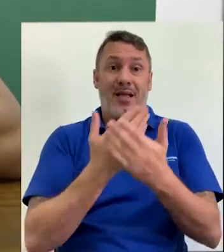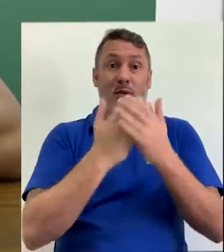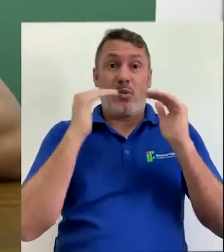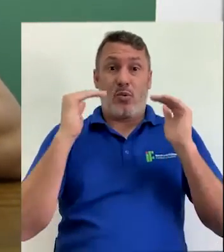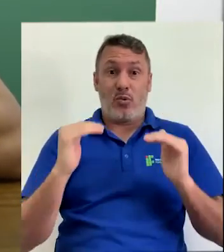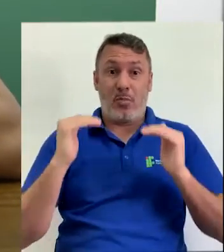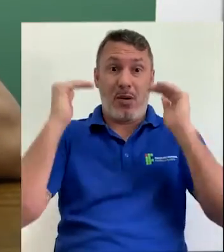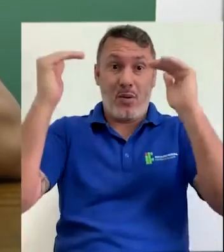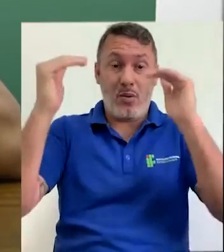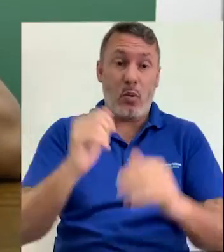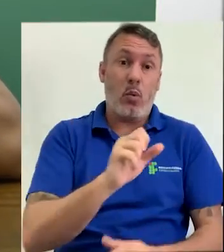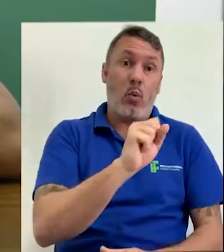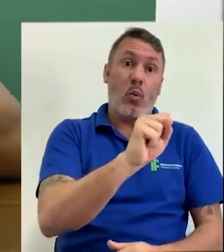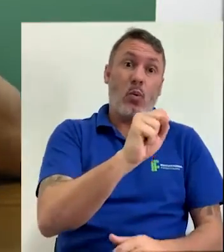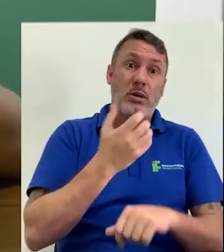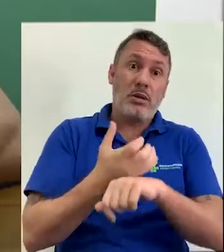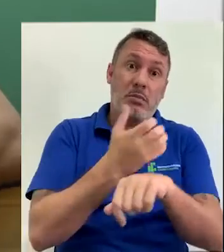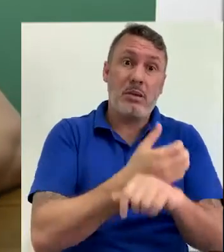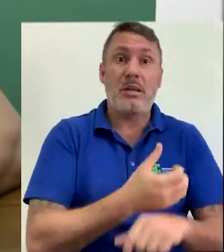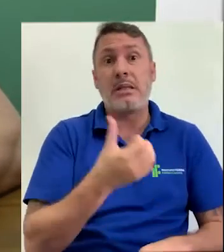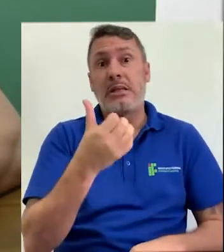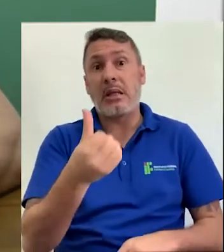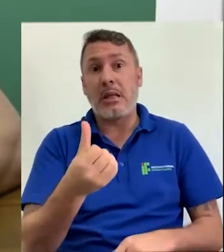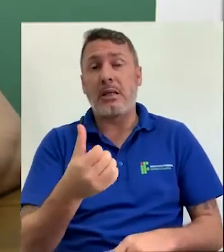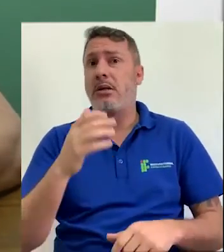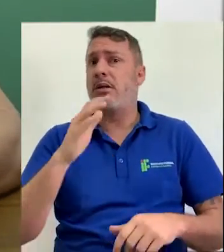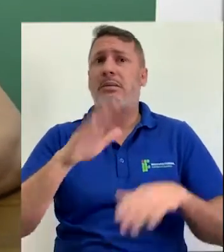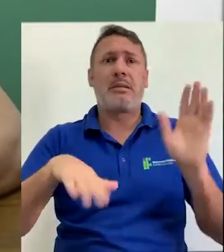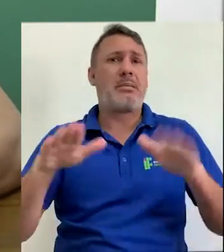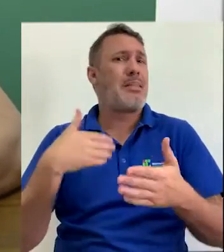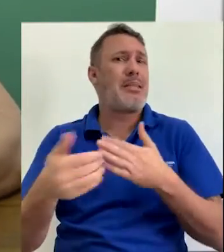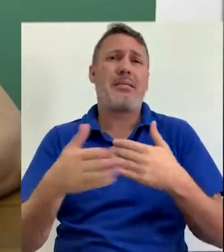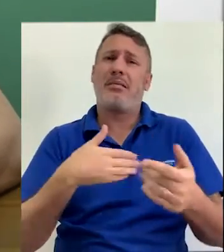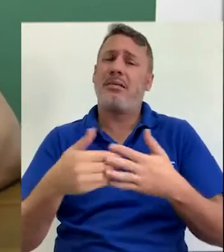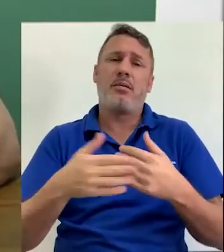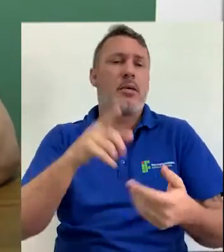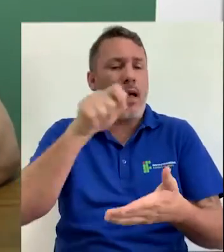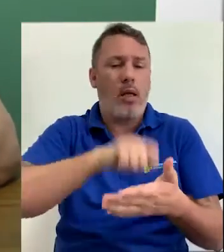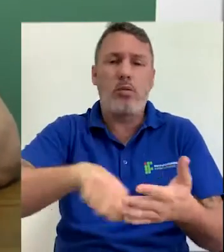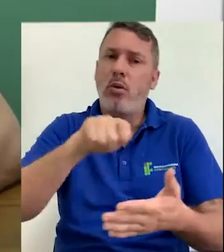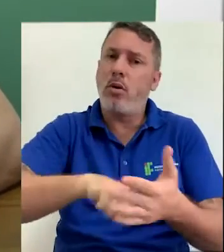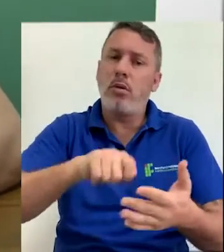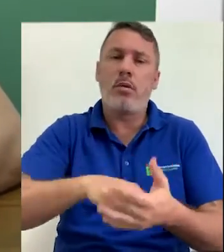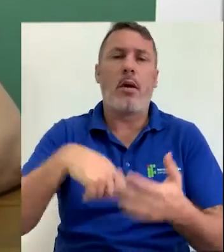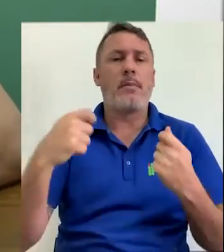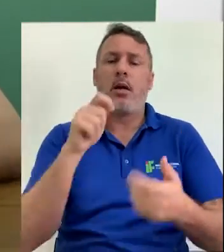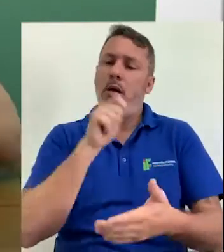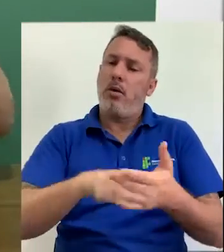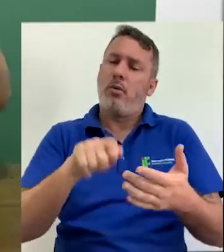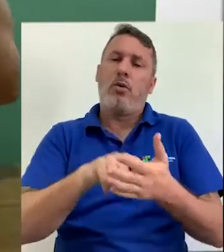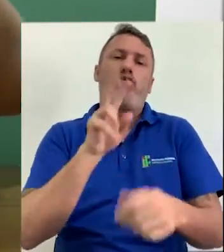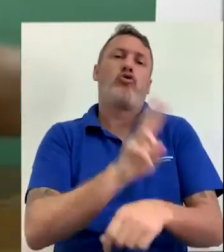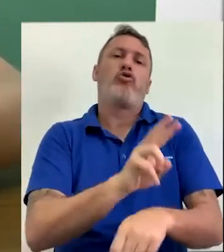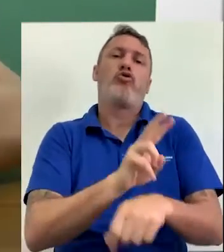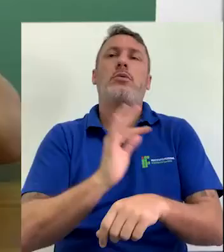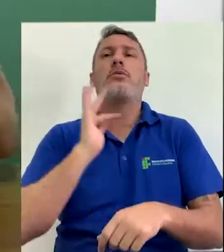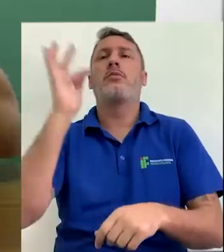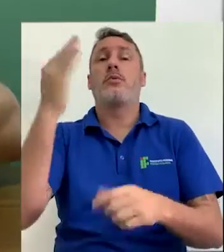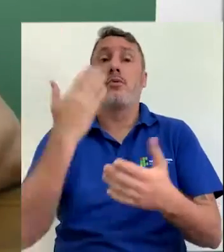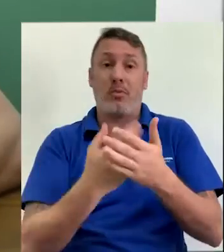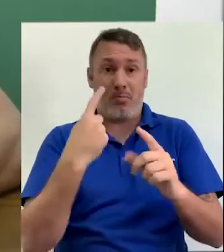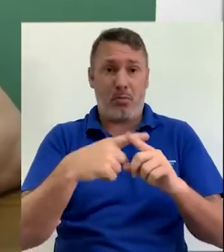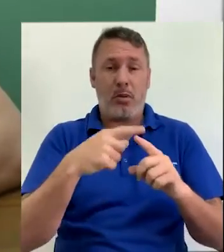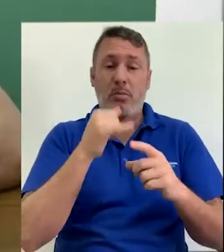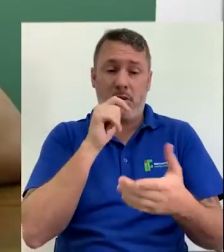8 disciplinas, 6, 11, não importa. Anota de forma visível, que no outro dia, 3